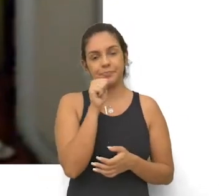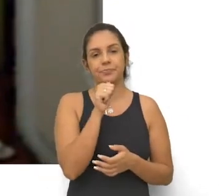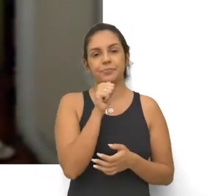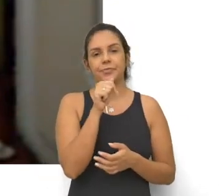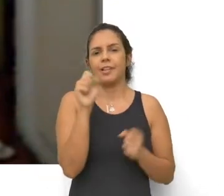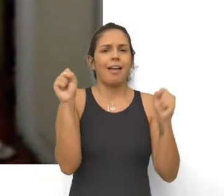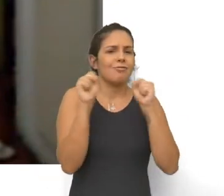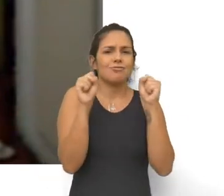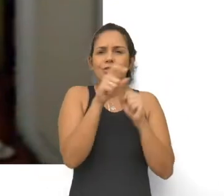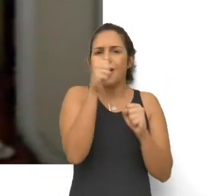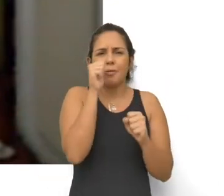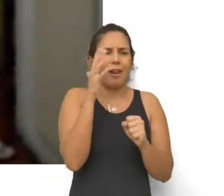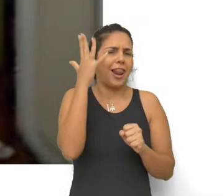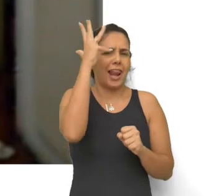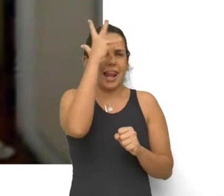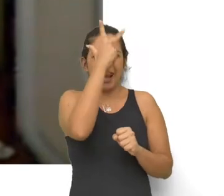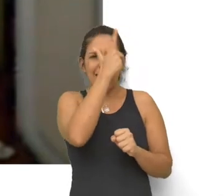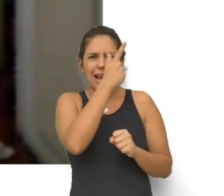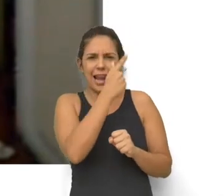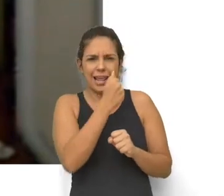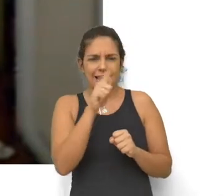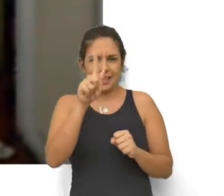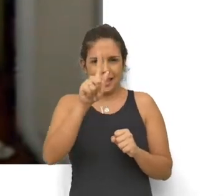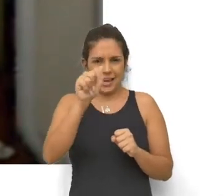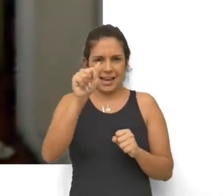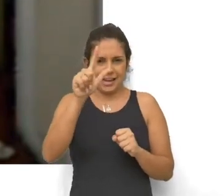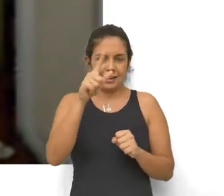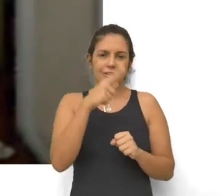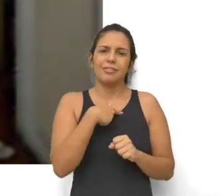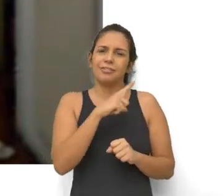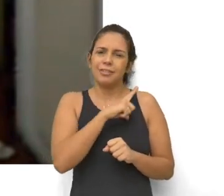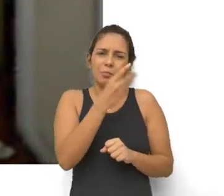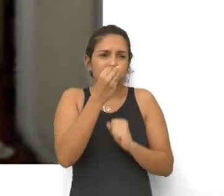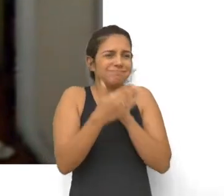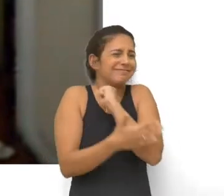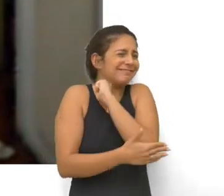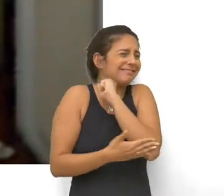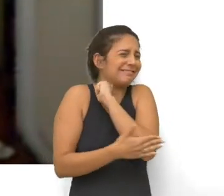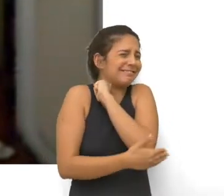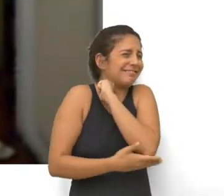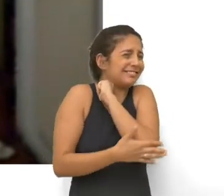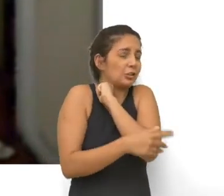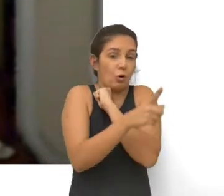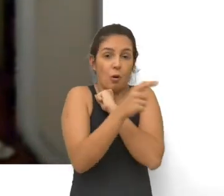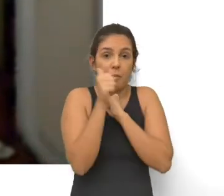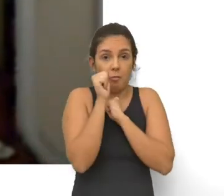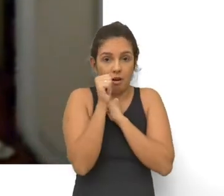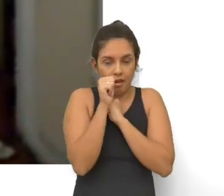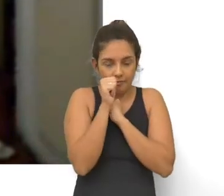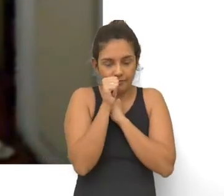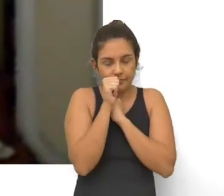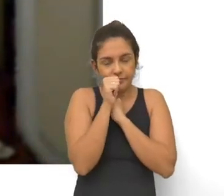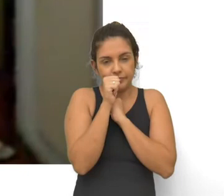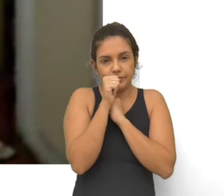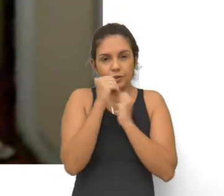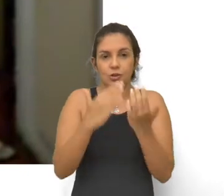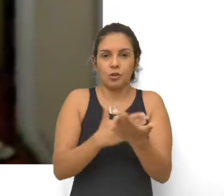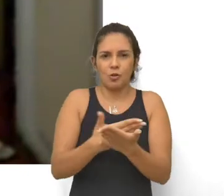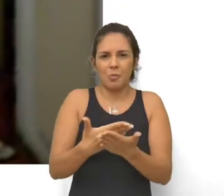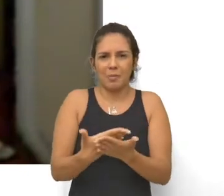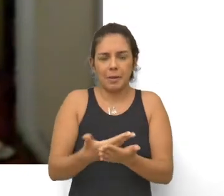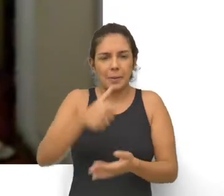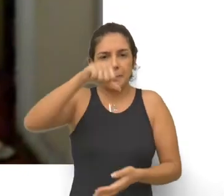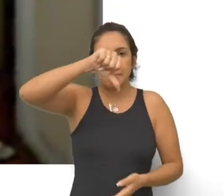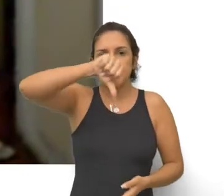que ele adora, que é bonita, é a Madalena, não é? E ele tem muitos ciúmes dela, e ele começa a ser um